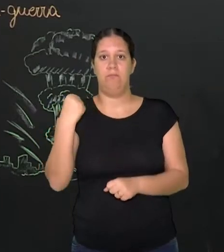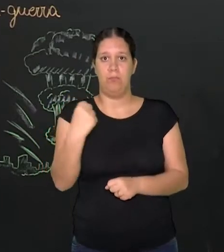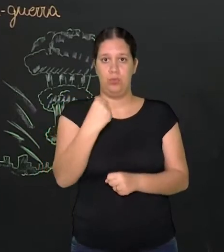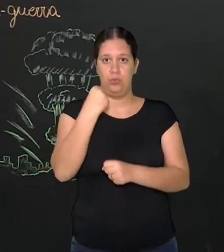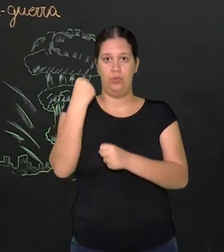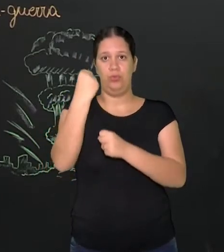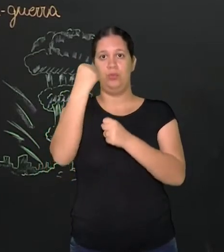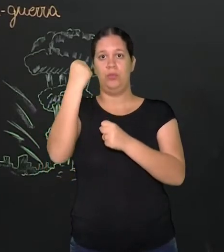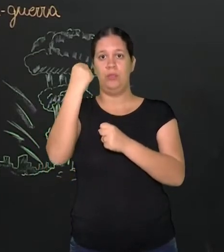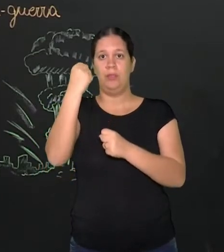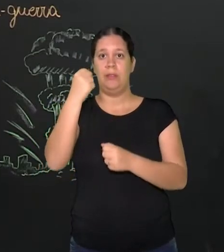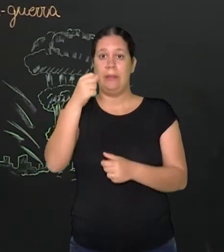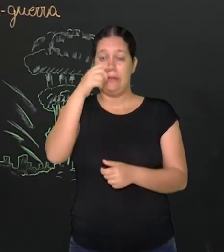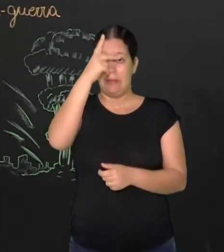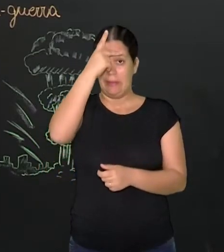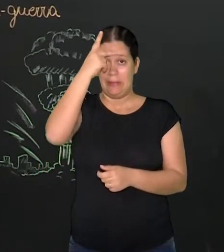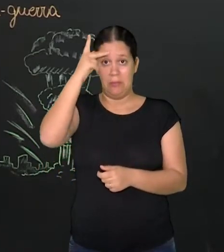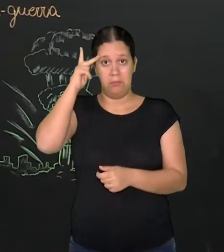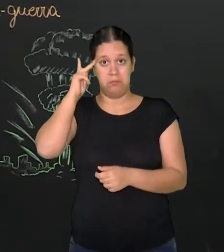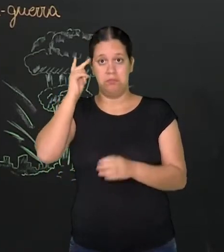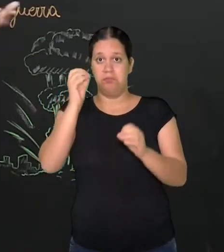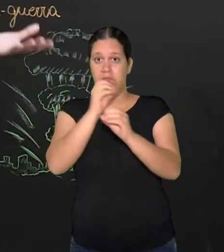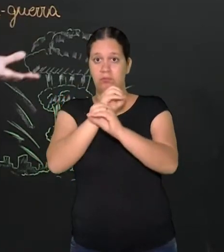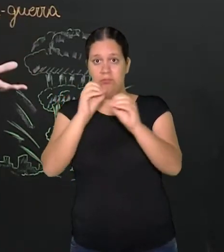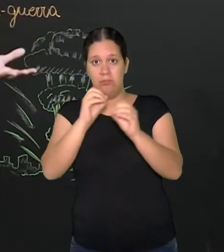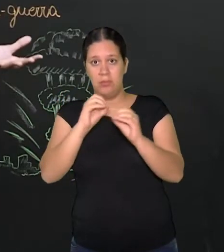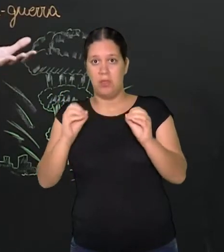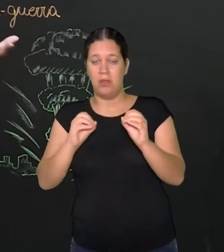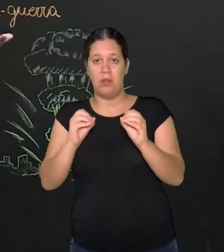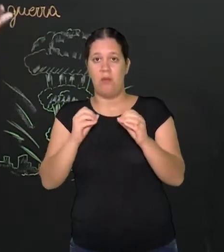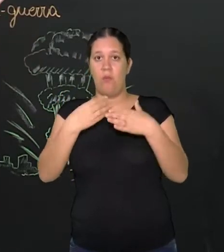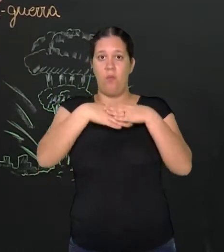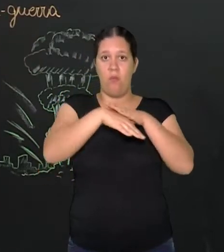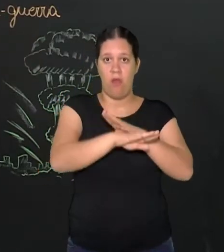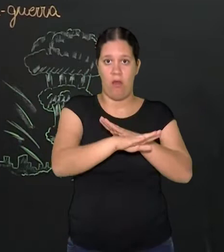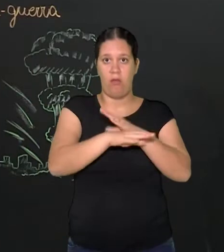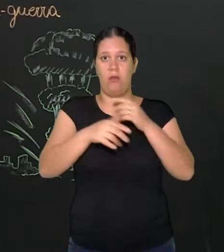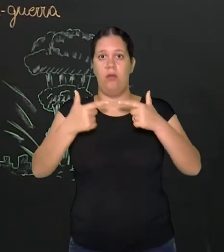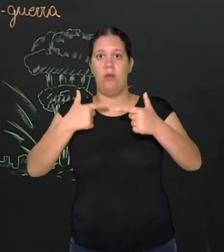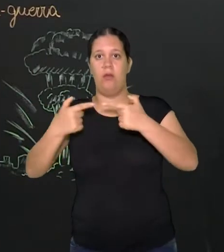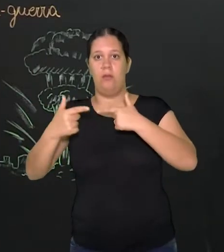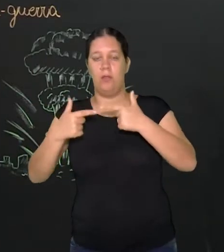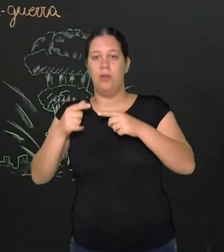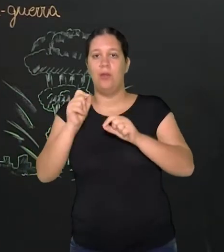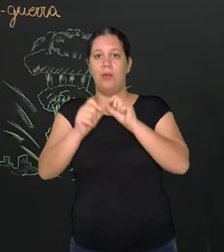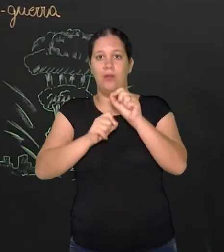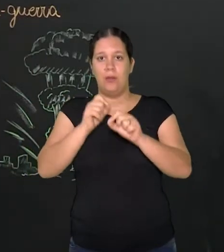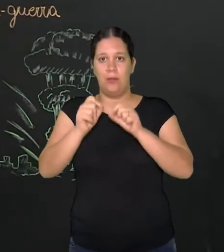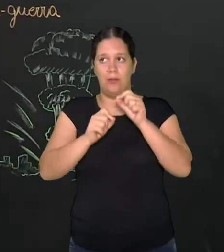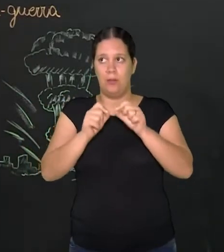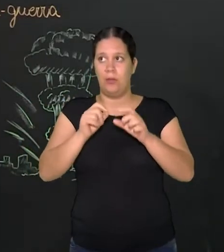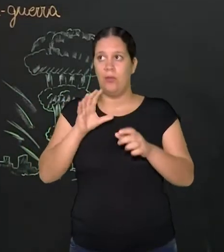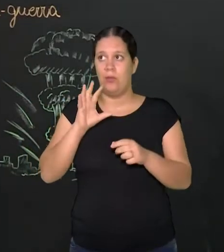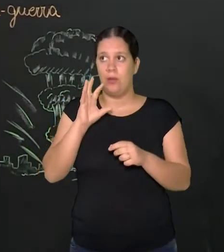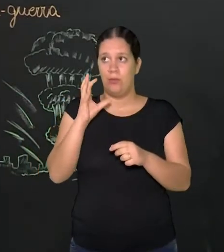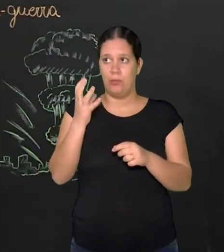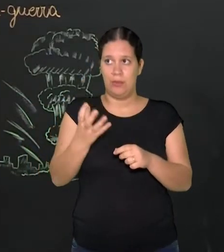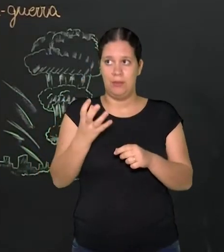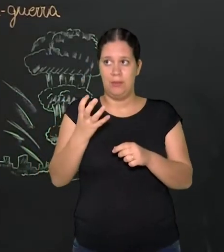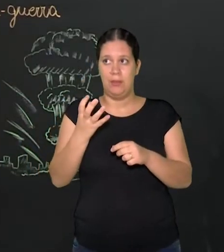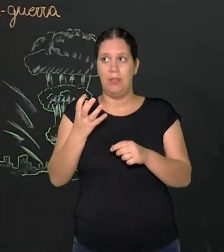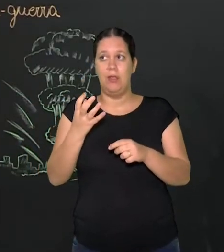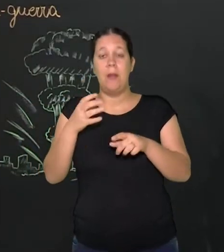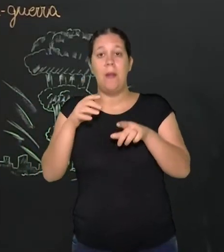poderoso militarmente. E ninguém fabrica um monte de arma para guardar dentro do armário, não é verdade? O que acontece?